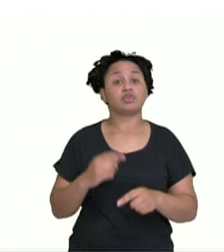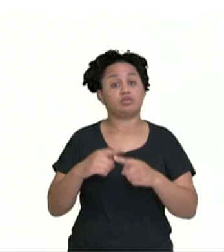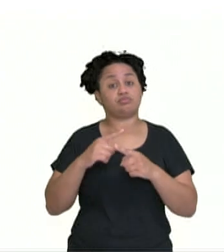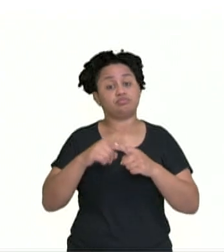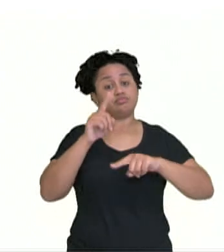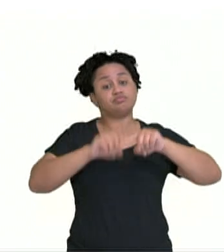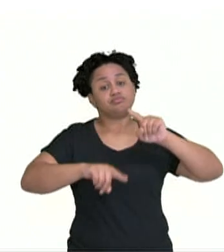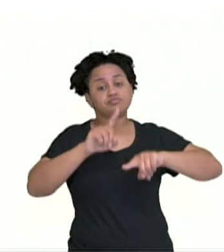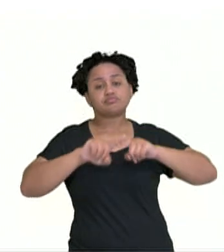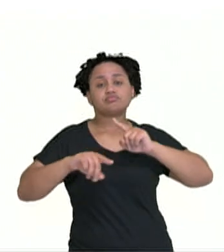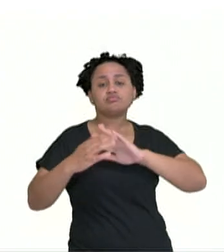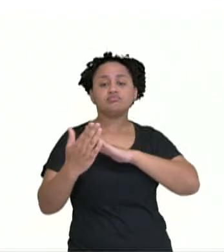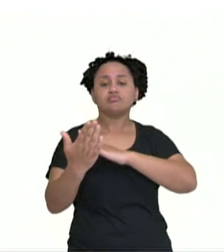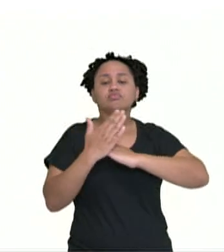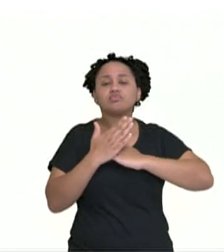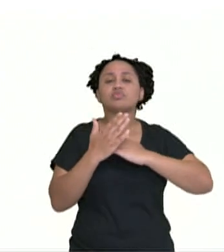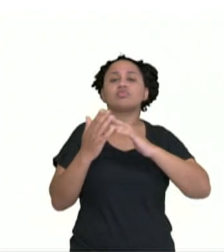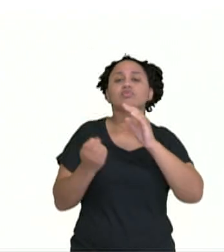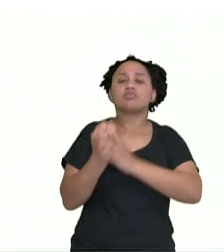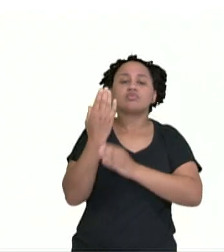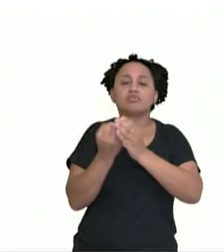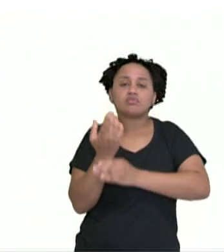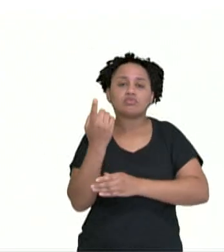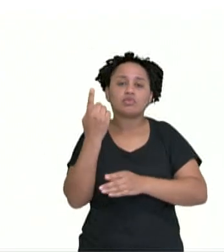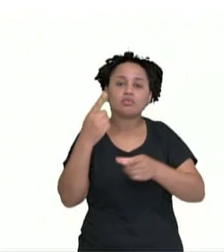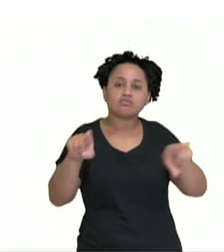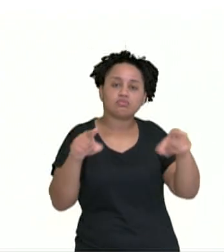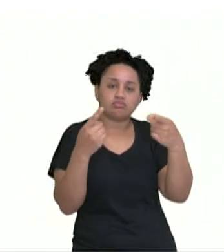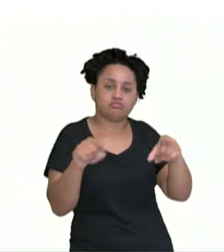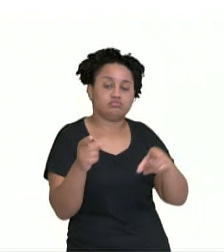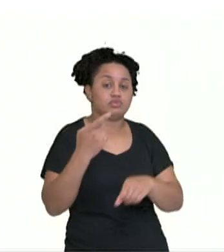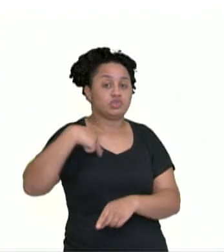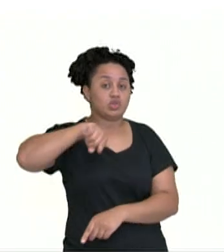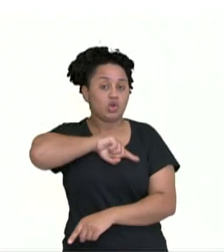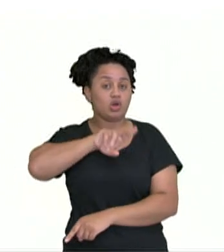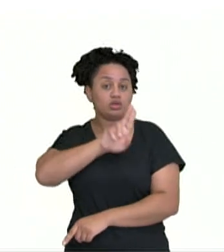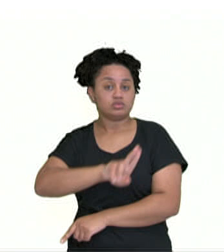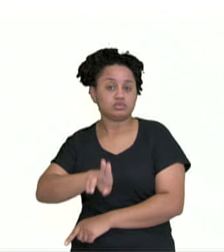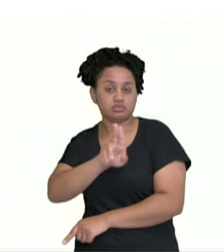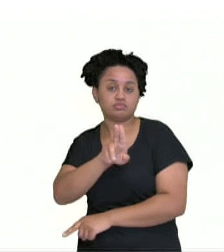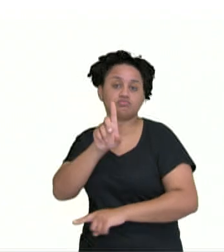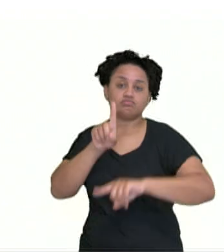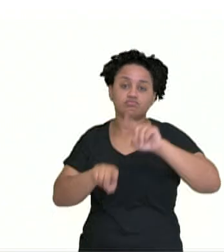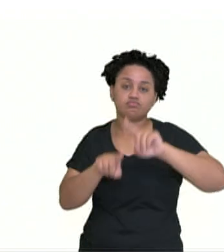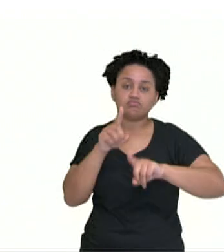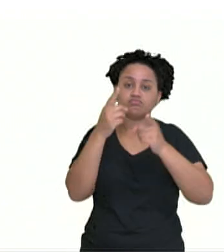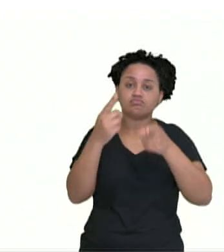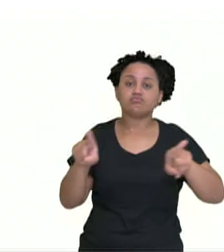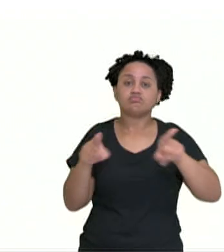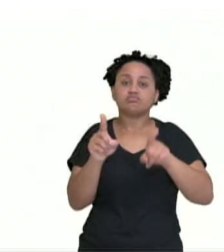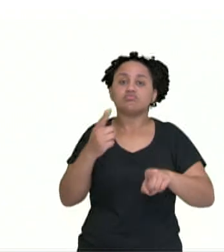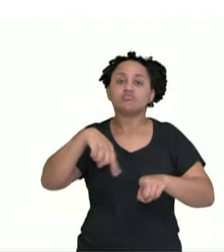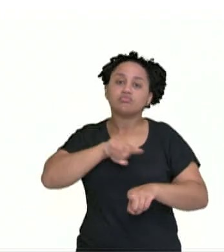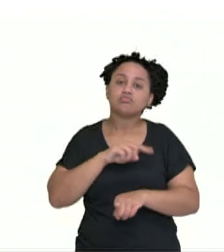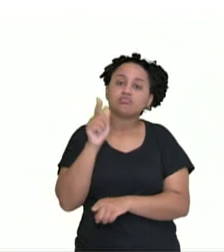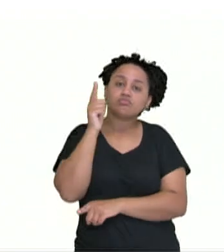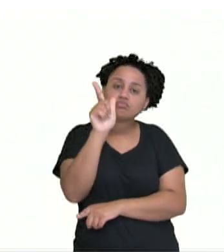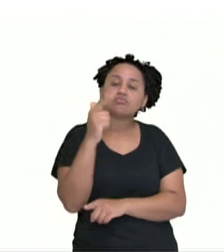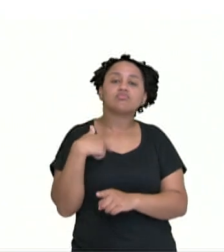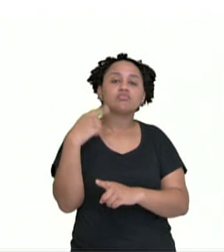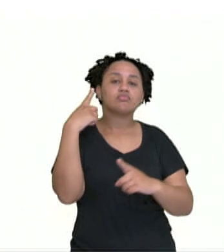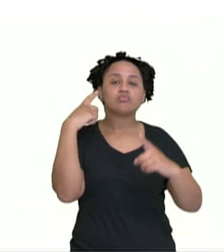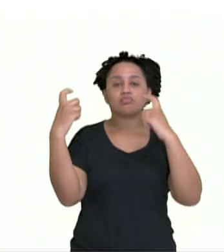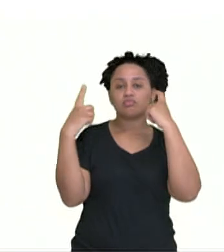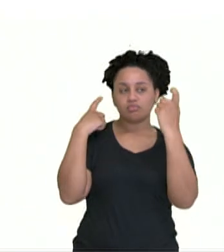que nos auxiliam nas composições musicais. Nós utilizamos os instrumentos musicais para produzir os